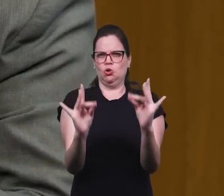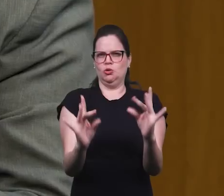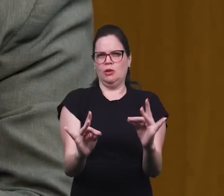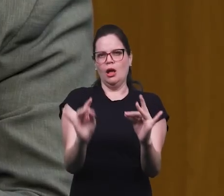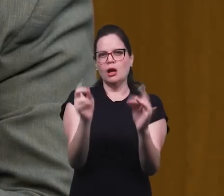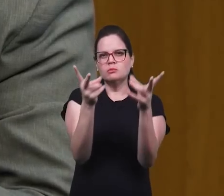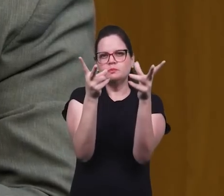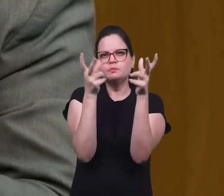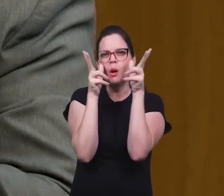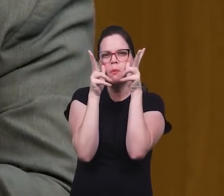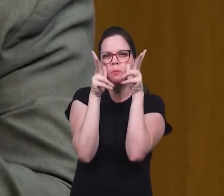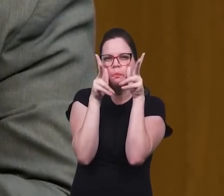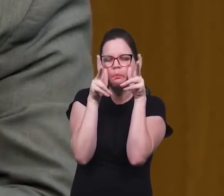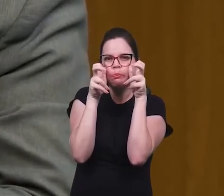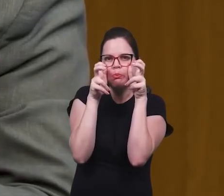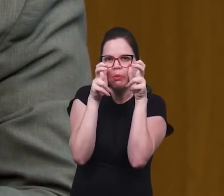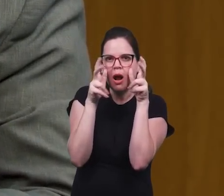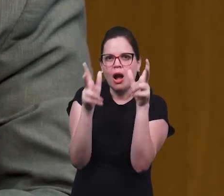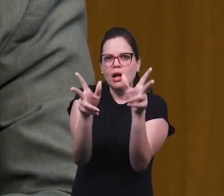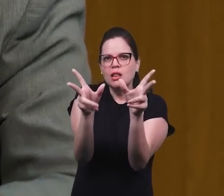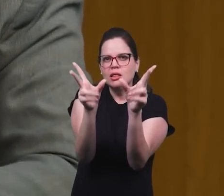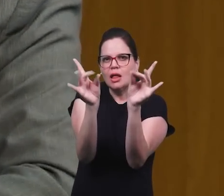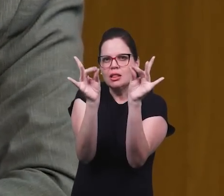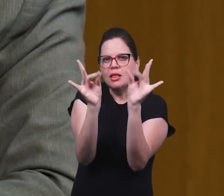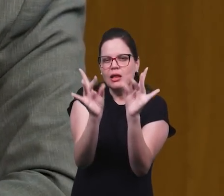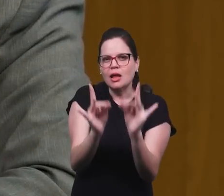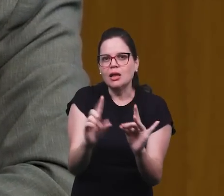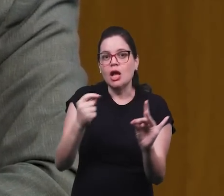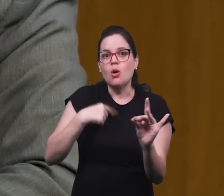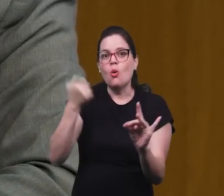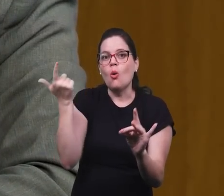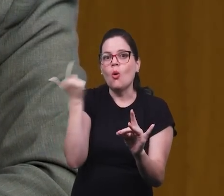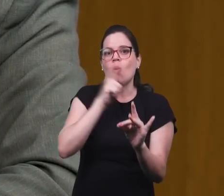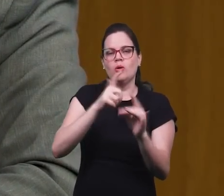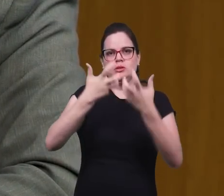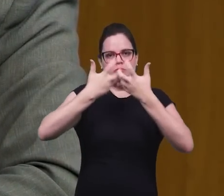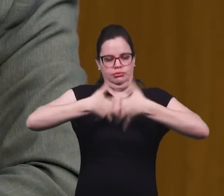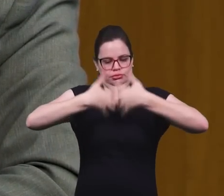entender isso. Então, tudo isso está acontecendo dentro do nosso cérebro.